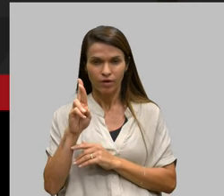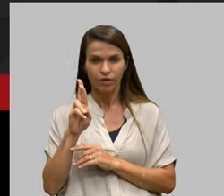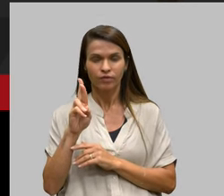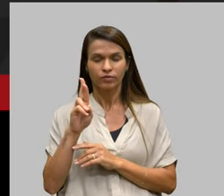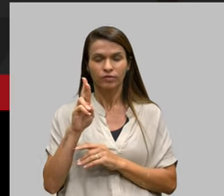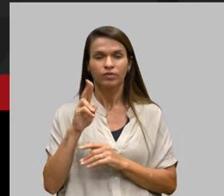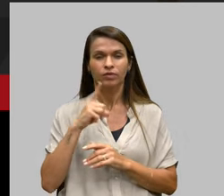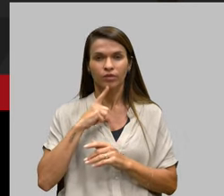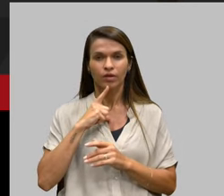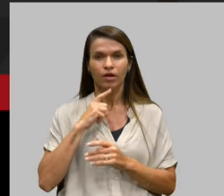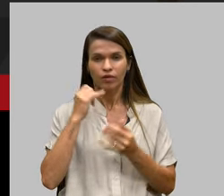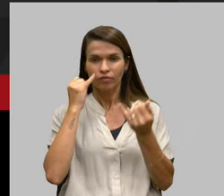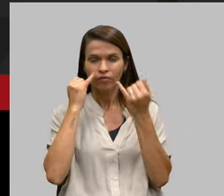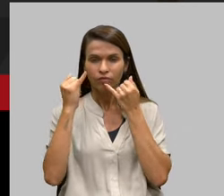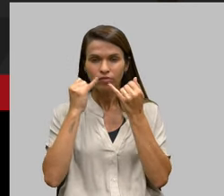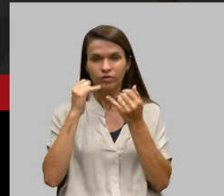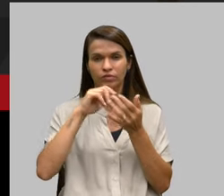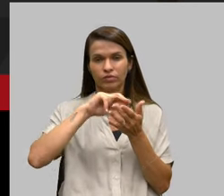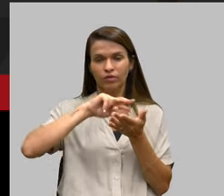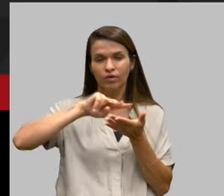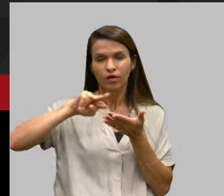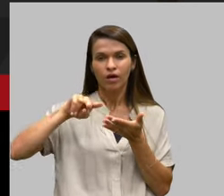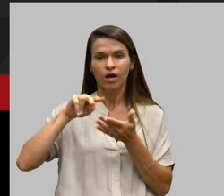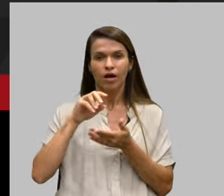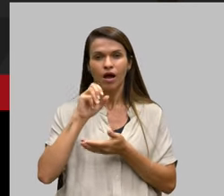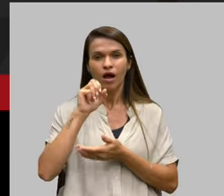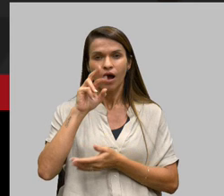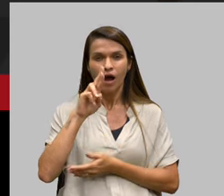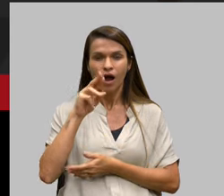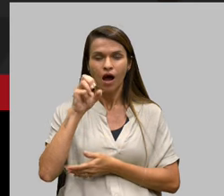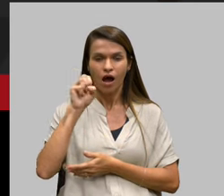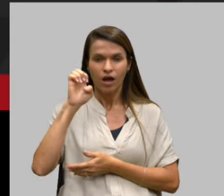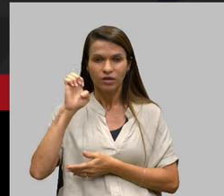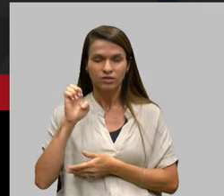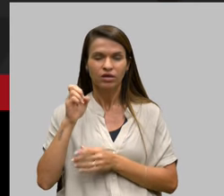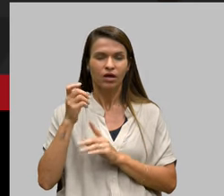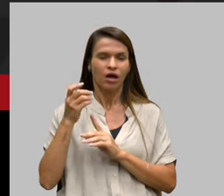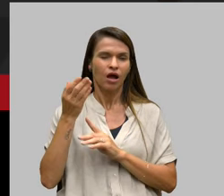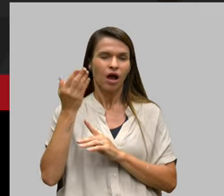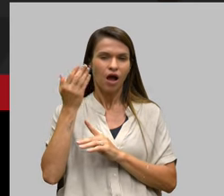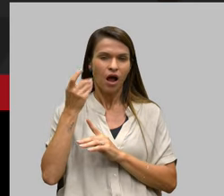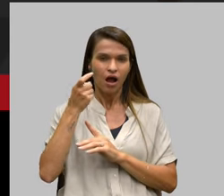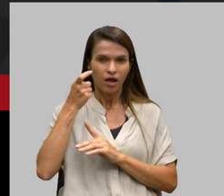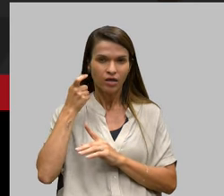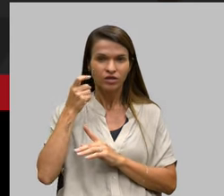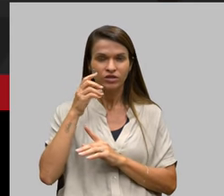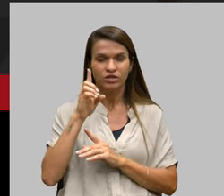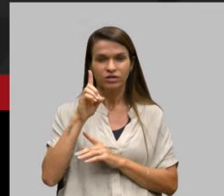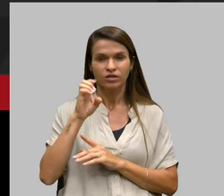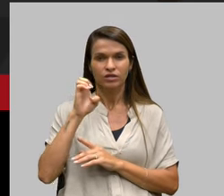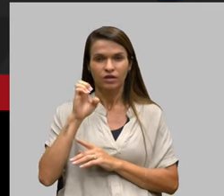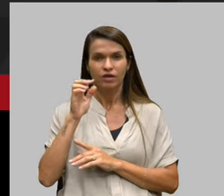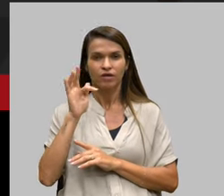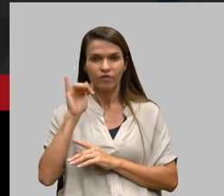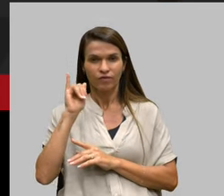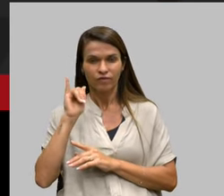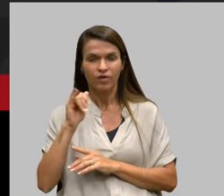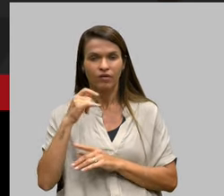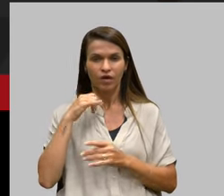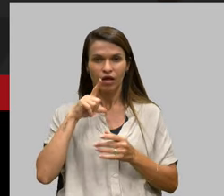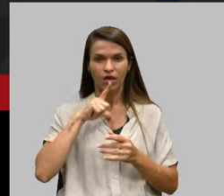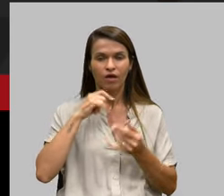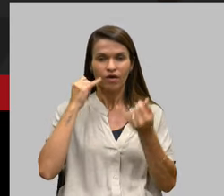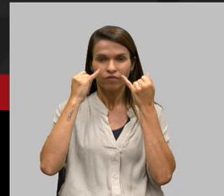informações do e social a raz a gef né antiga gefip e tudo todas essas informações agora providas por meio do banco e